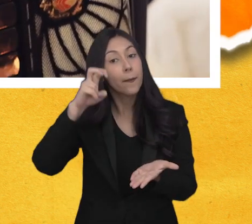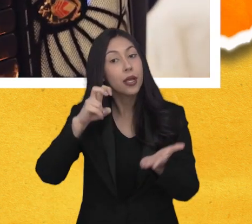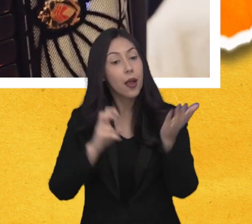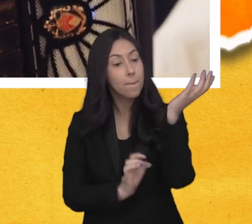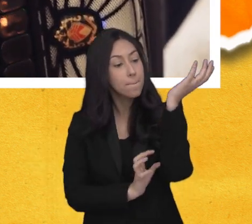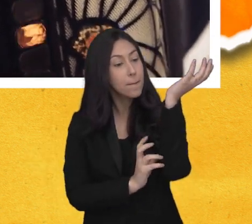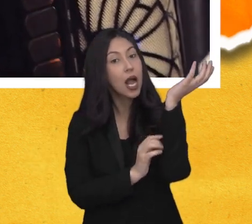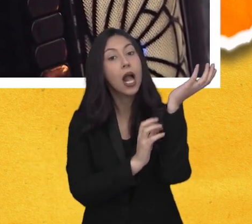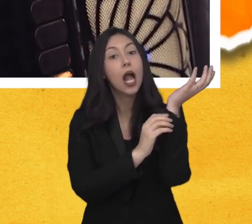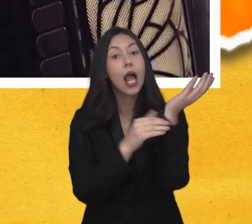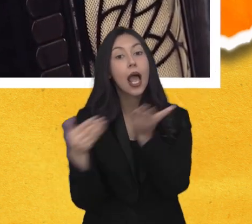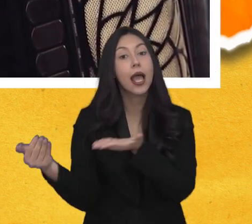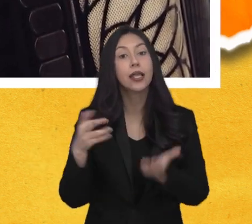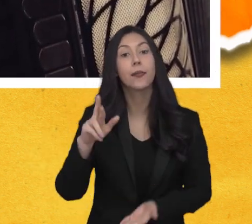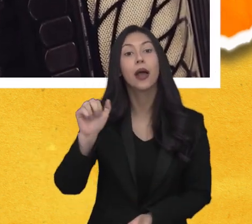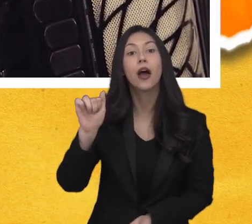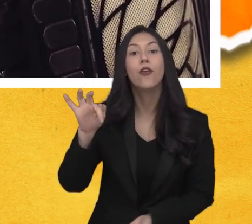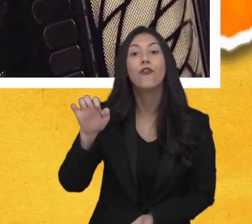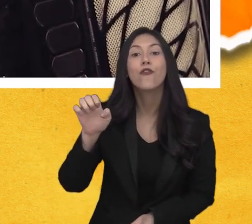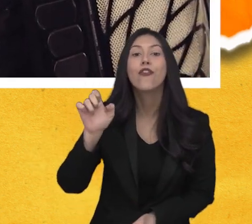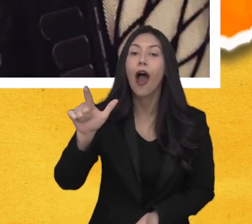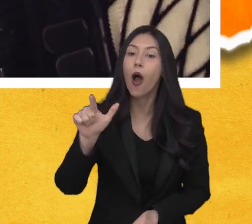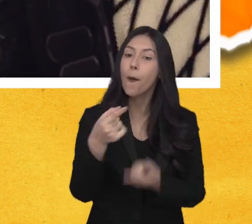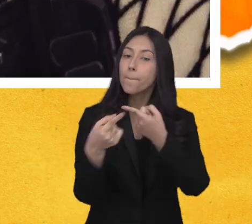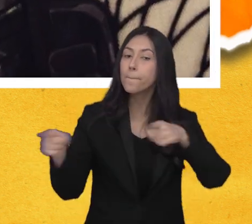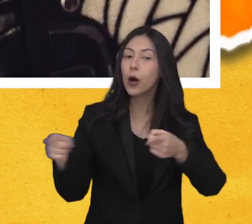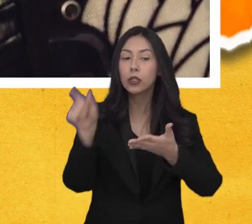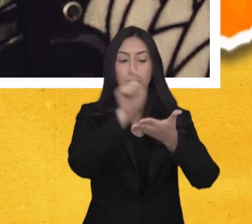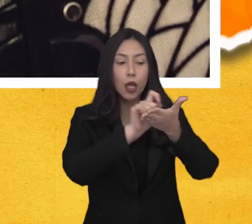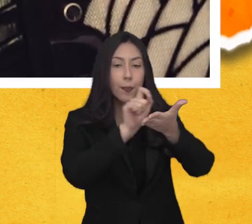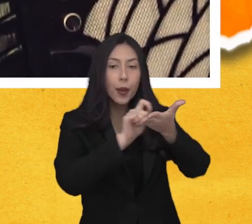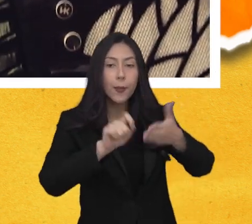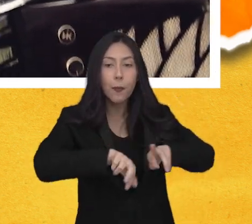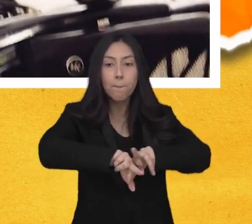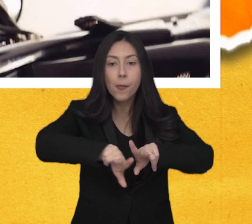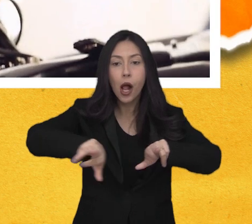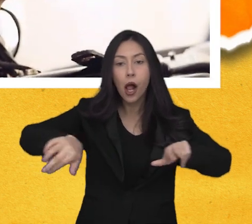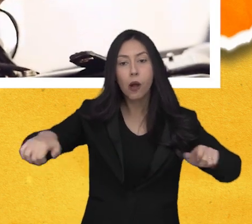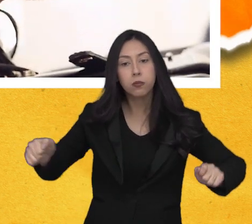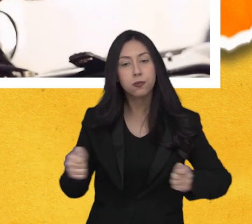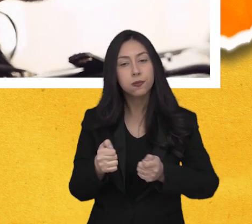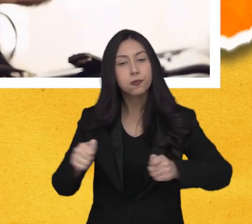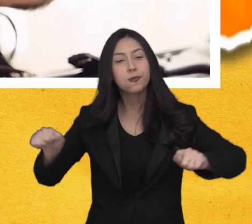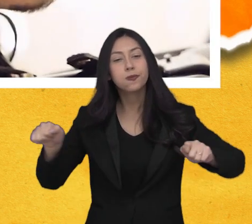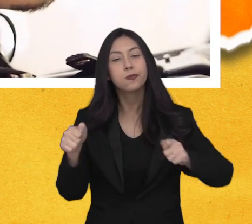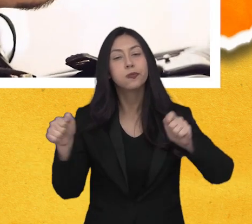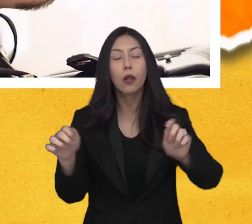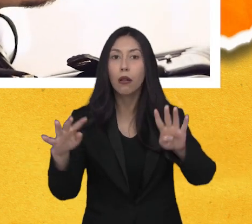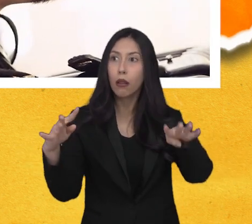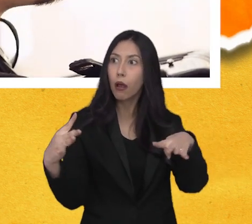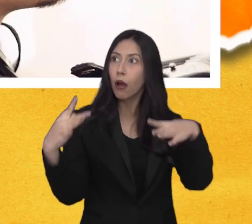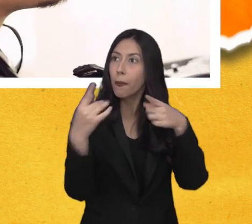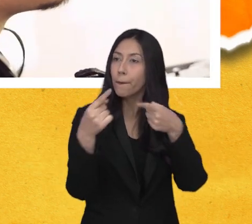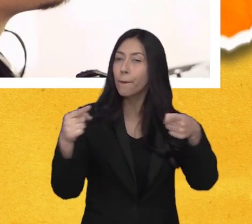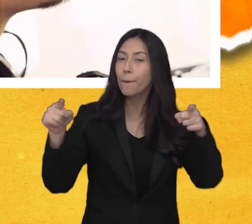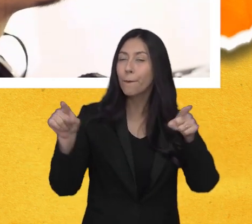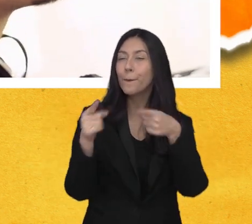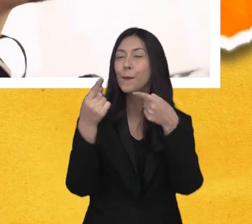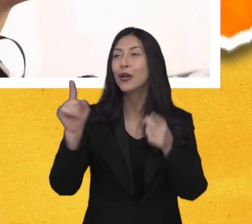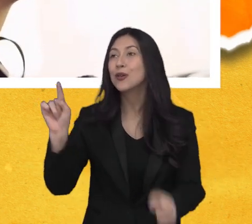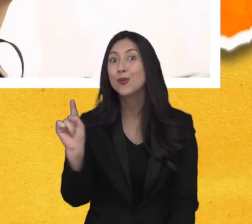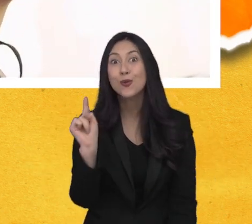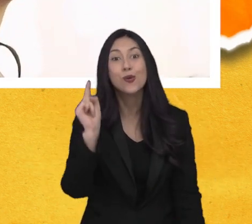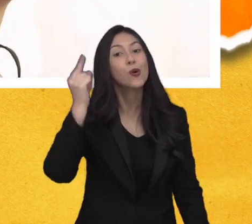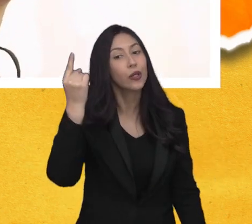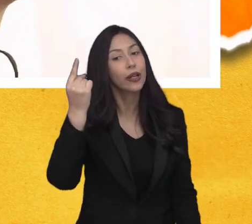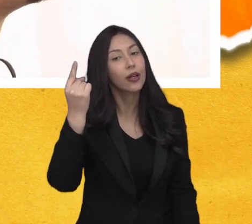Vicente Aranha recebe Rafael Witt, músico, compositor e multi-instrumentista que vem conquistando o público com sua